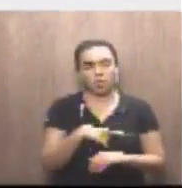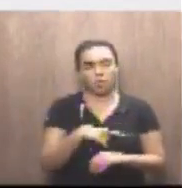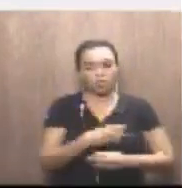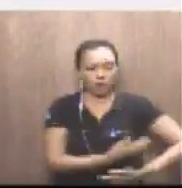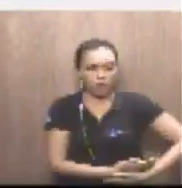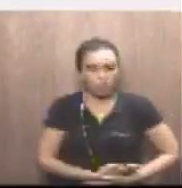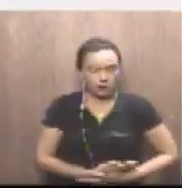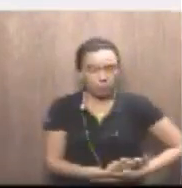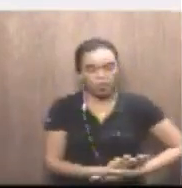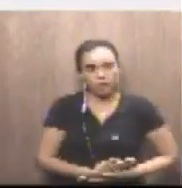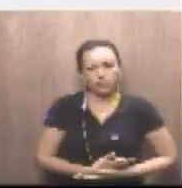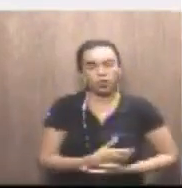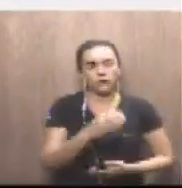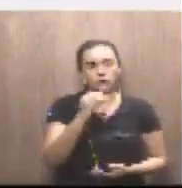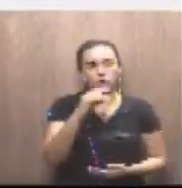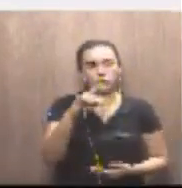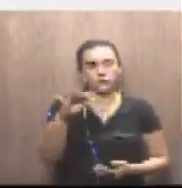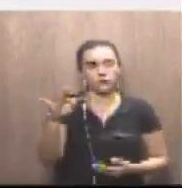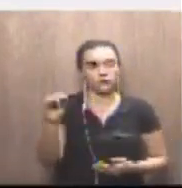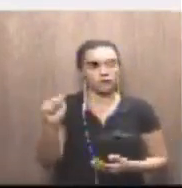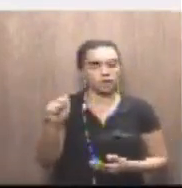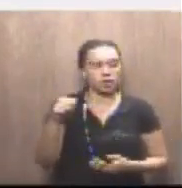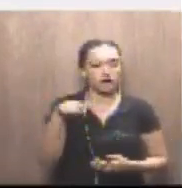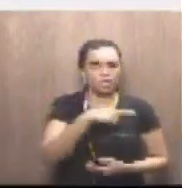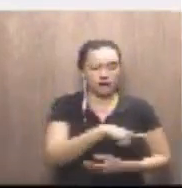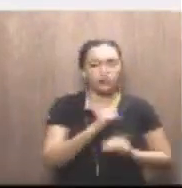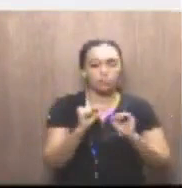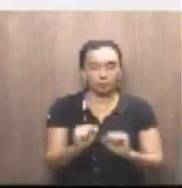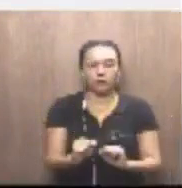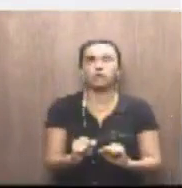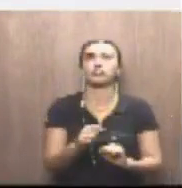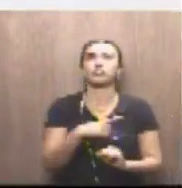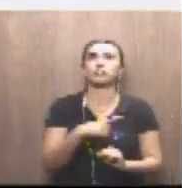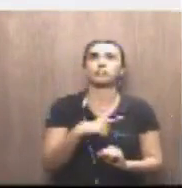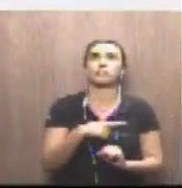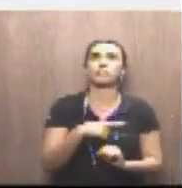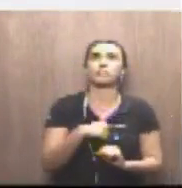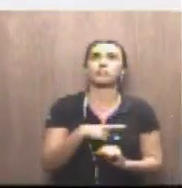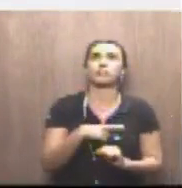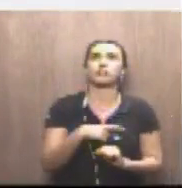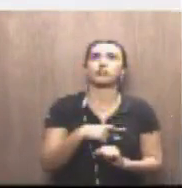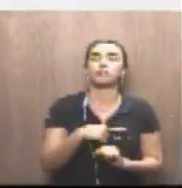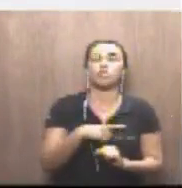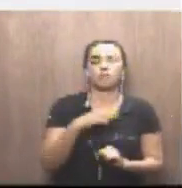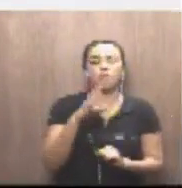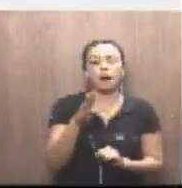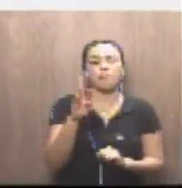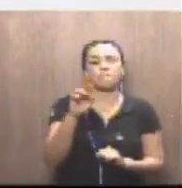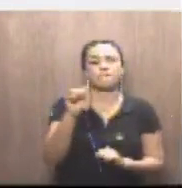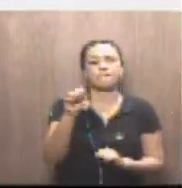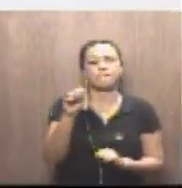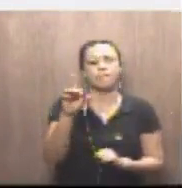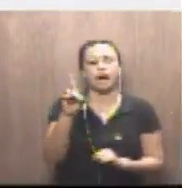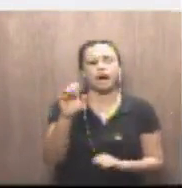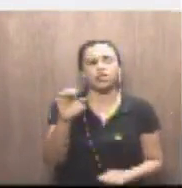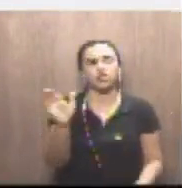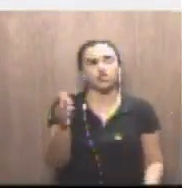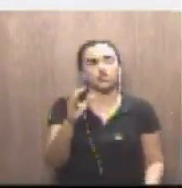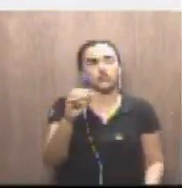com uma ocitocina sintética, ele pode ter uma bradicardia no momento de uma